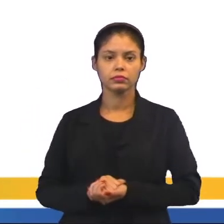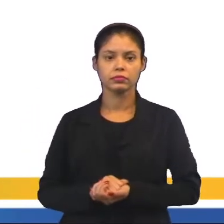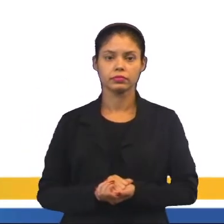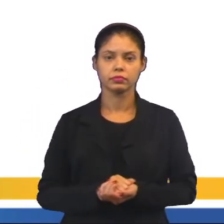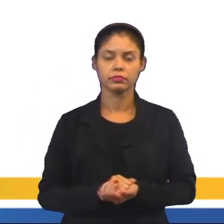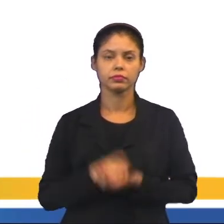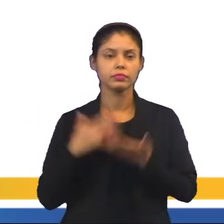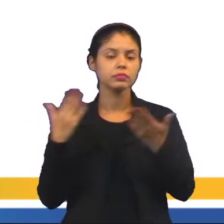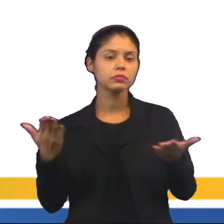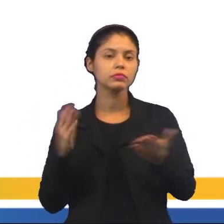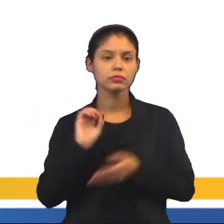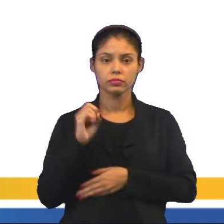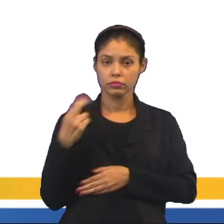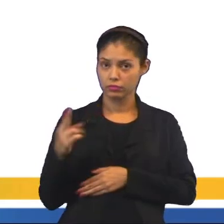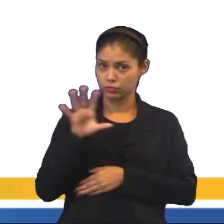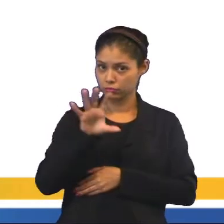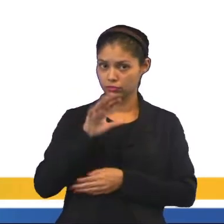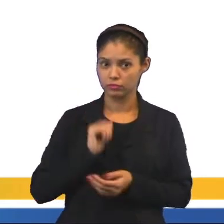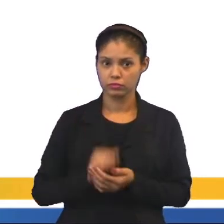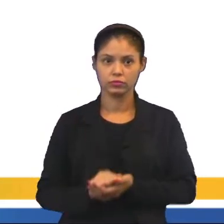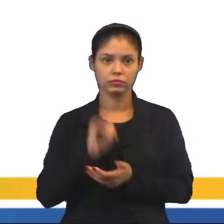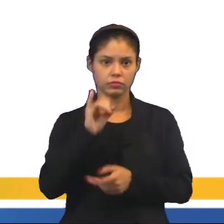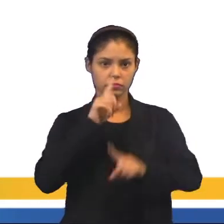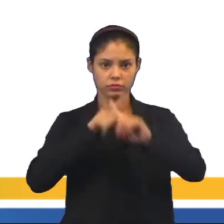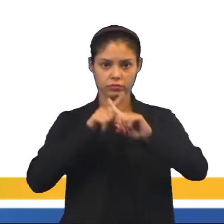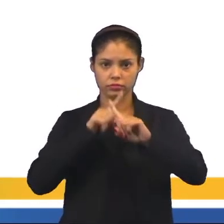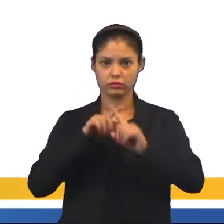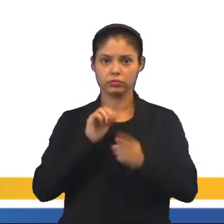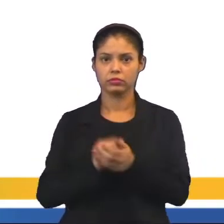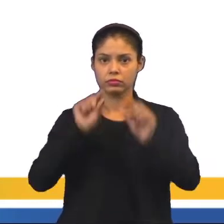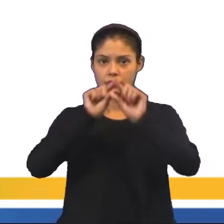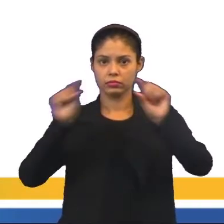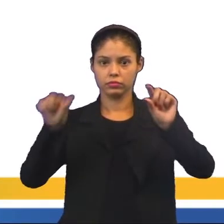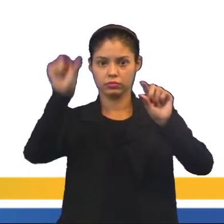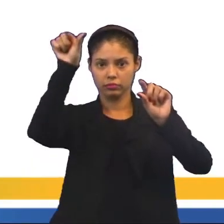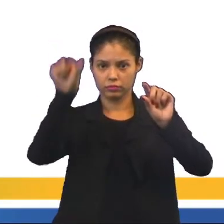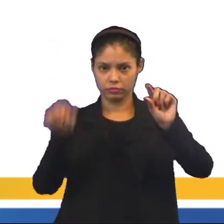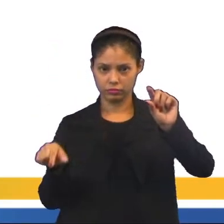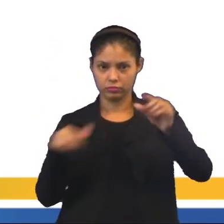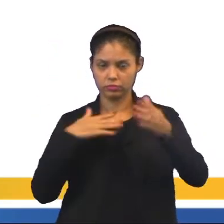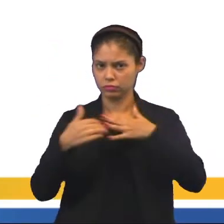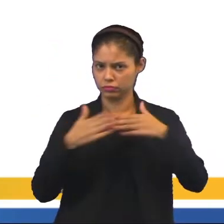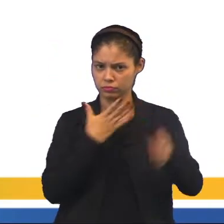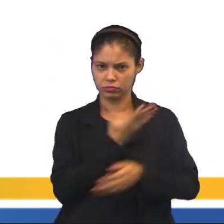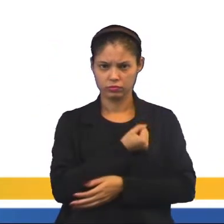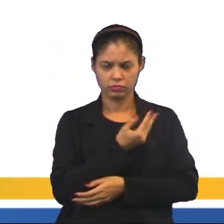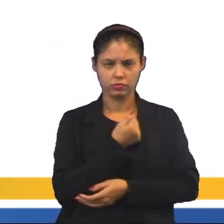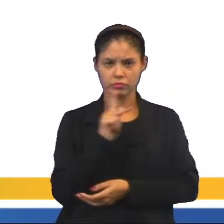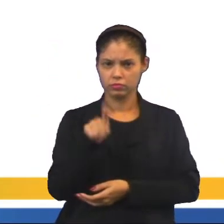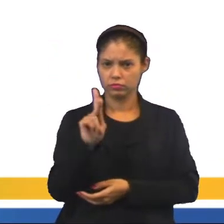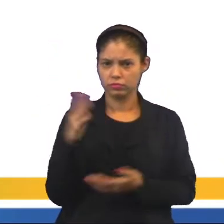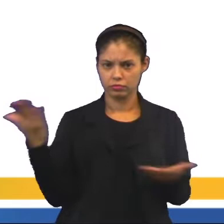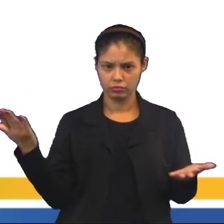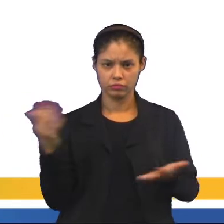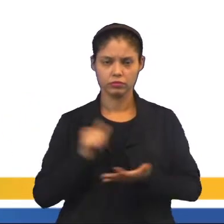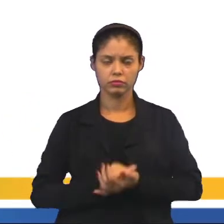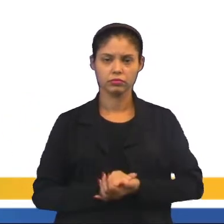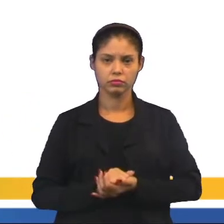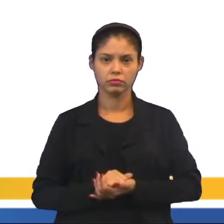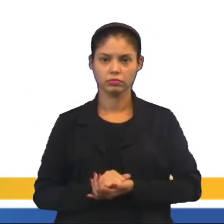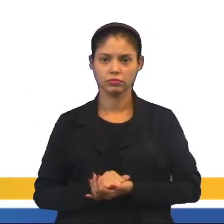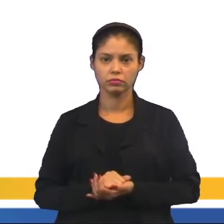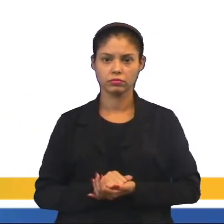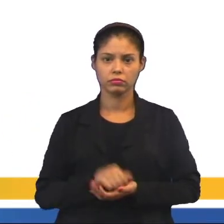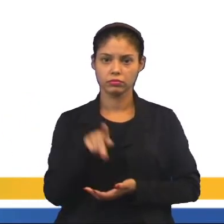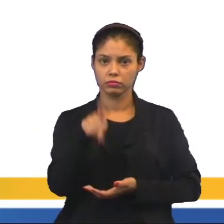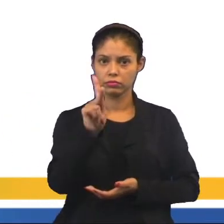fila, tá? Ou seja, se multiplicarmos uma linha por um número qualquer, ou seja, eu